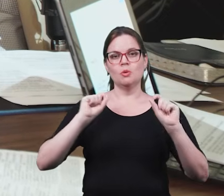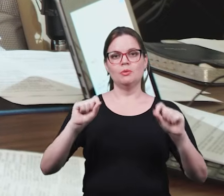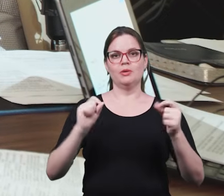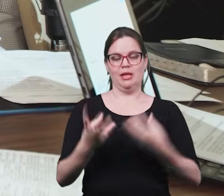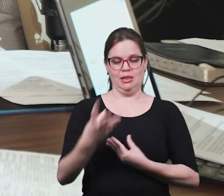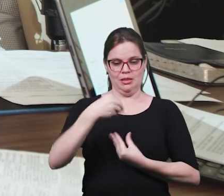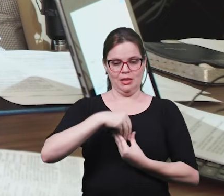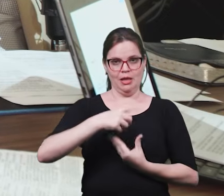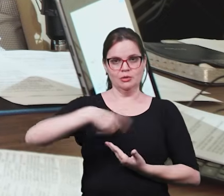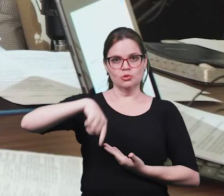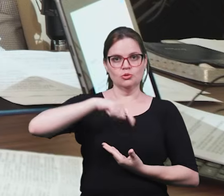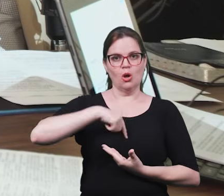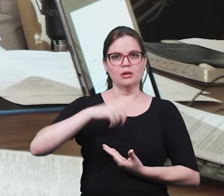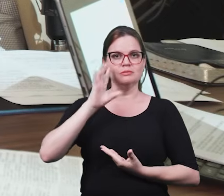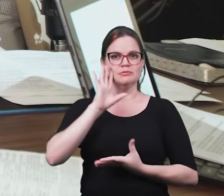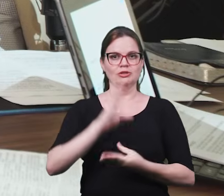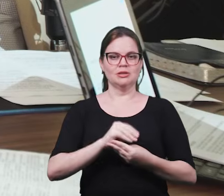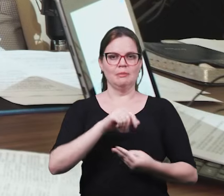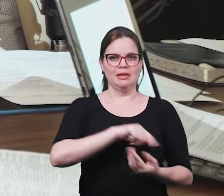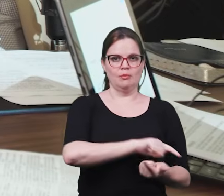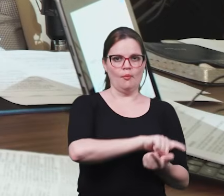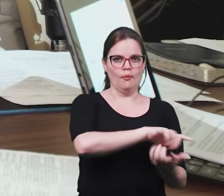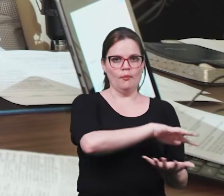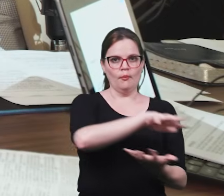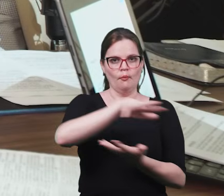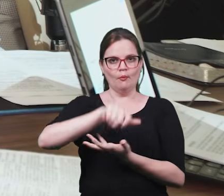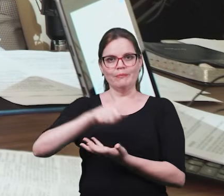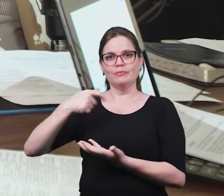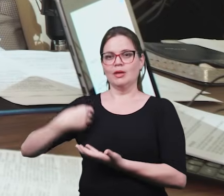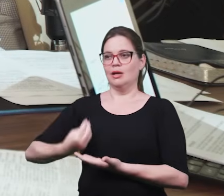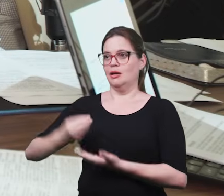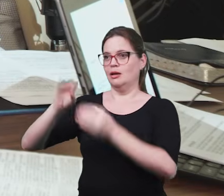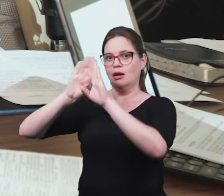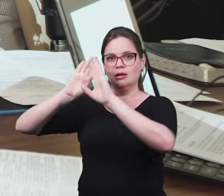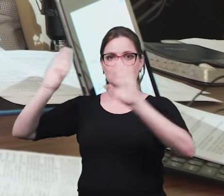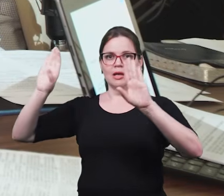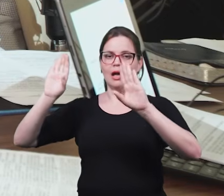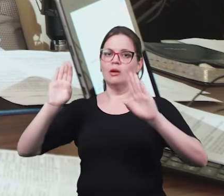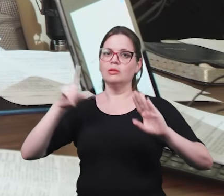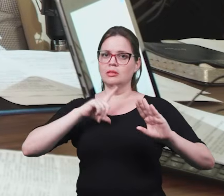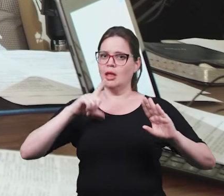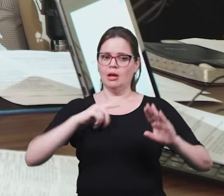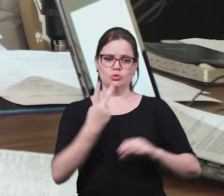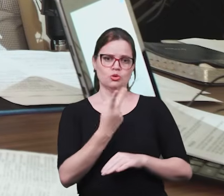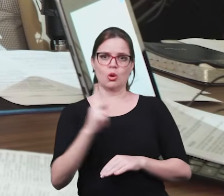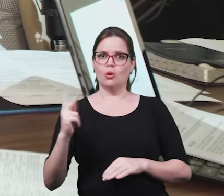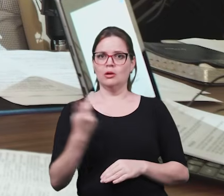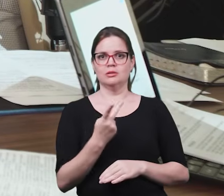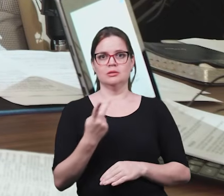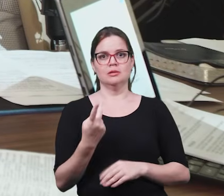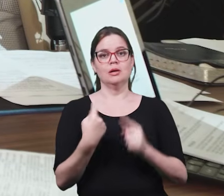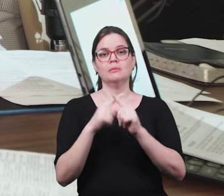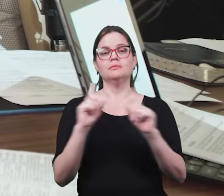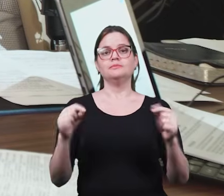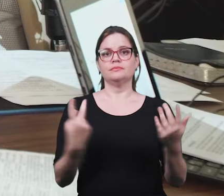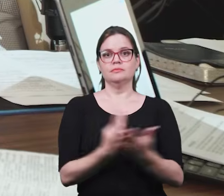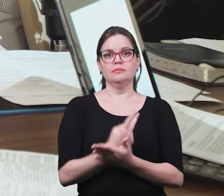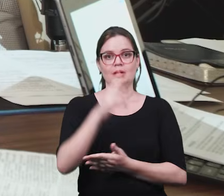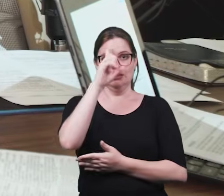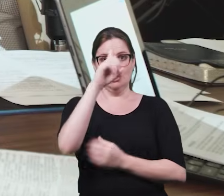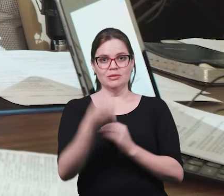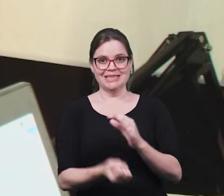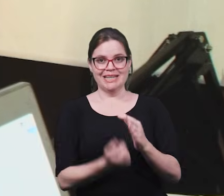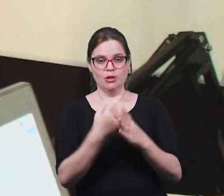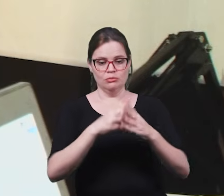homem carrega, né, entre a criação e a redenção. Nós vamos estar cercados disso enquanto estivermos aqui. O Senhor fez o homem do pó